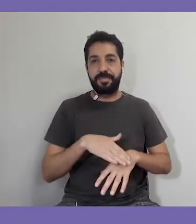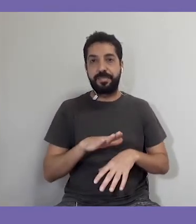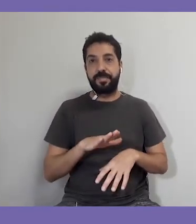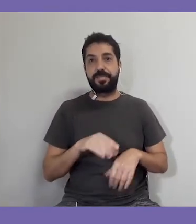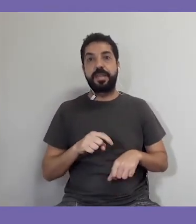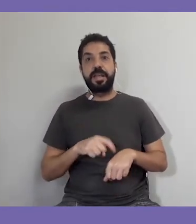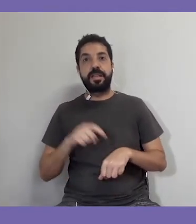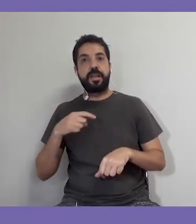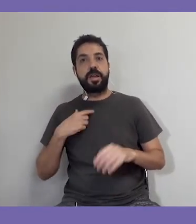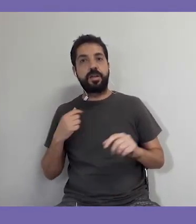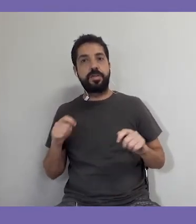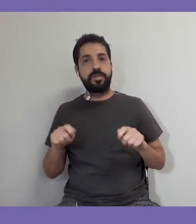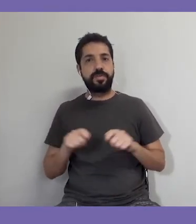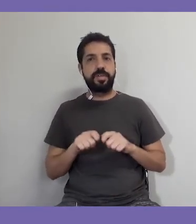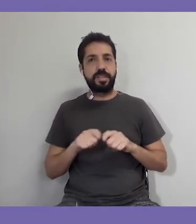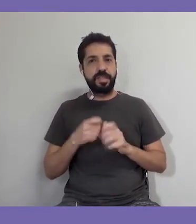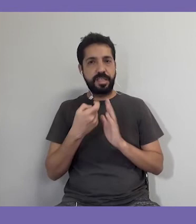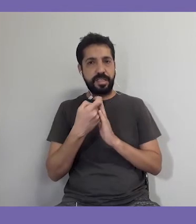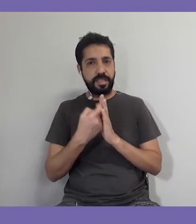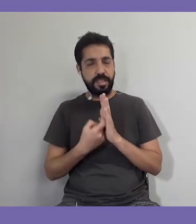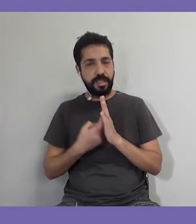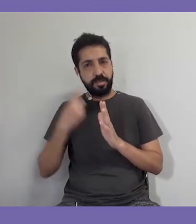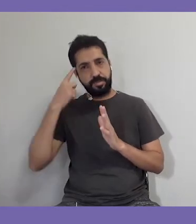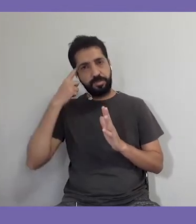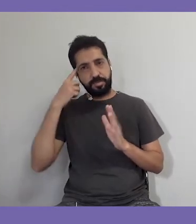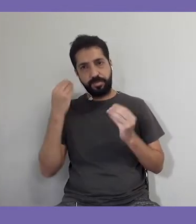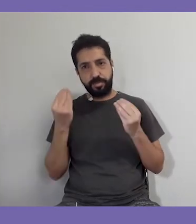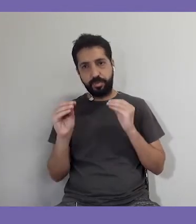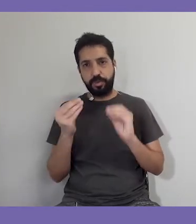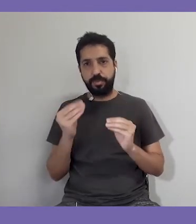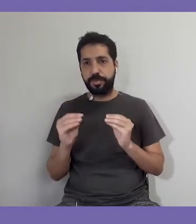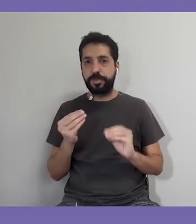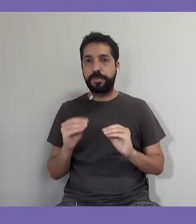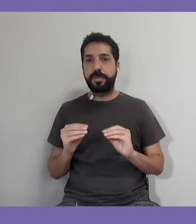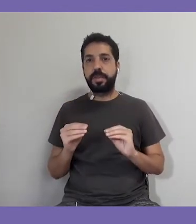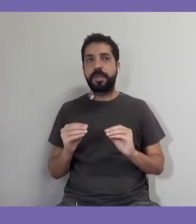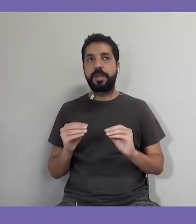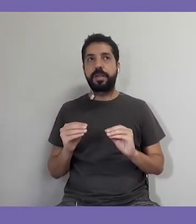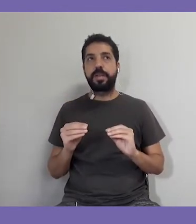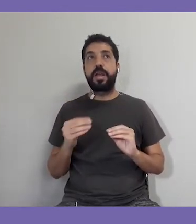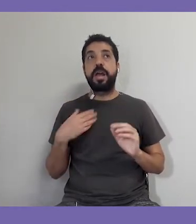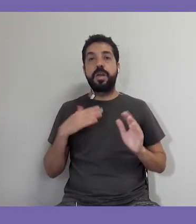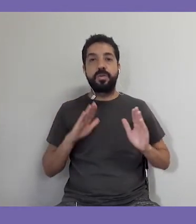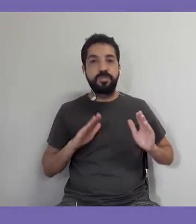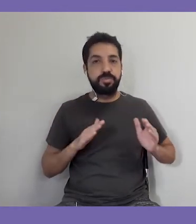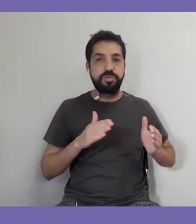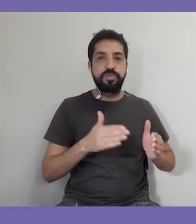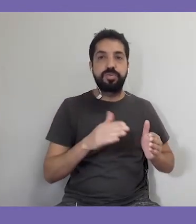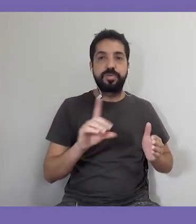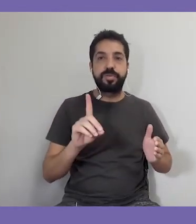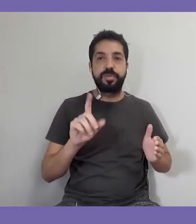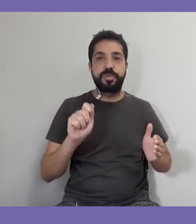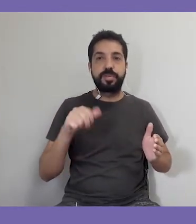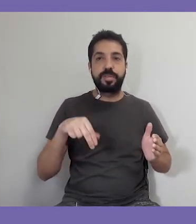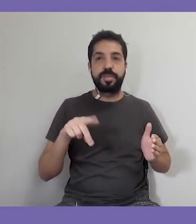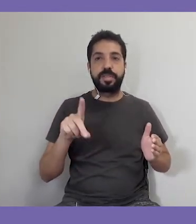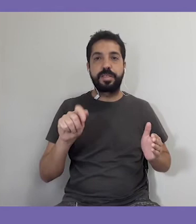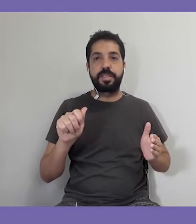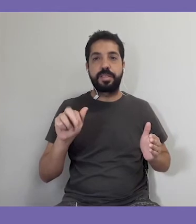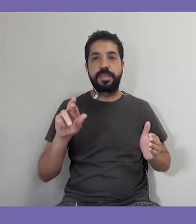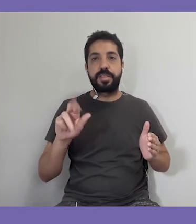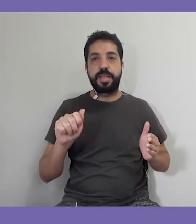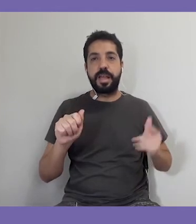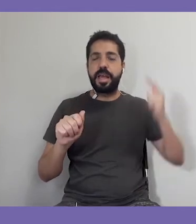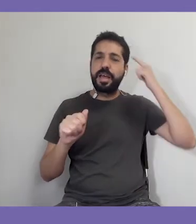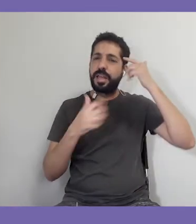Aí, quando eu estou construindo o texto, eu me direciono para a Dandara, também